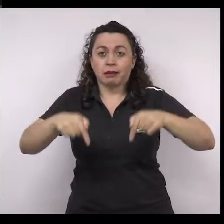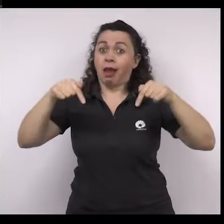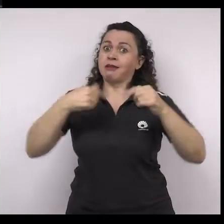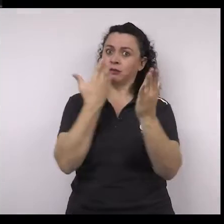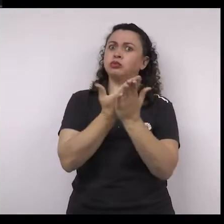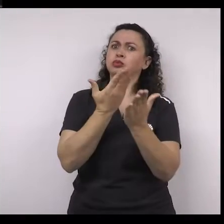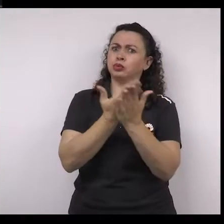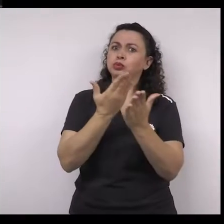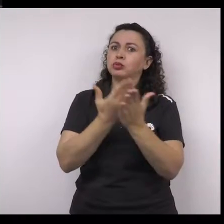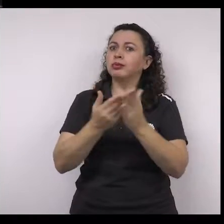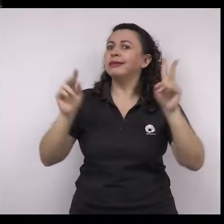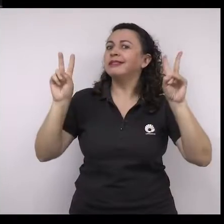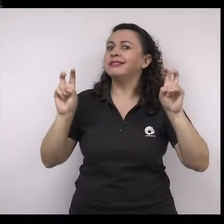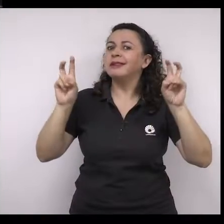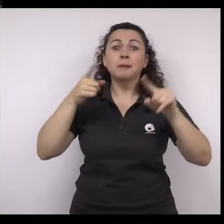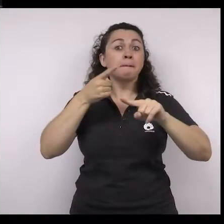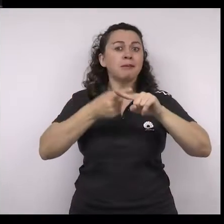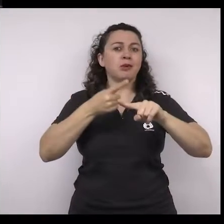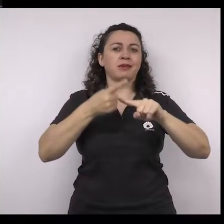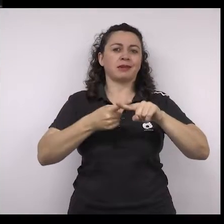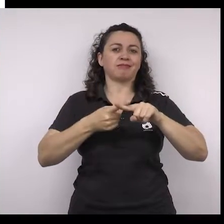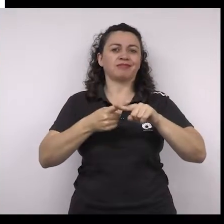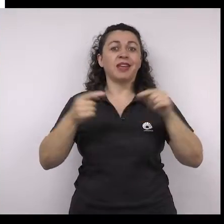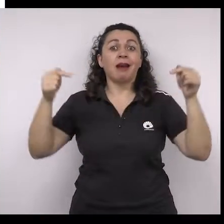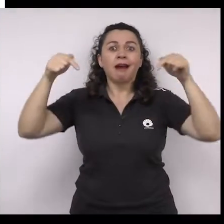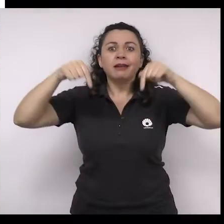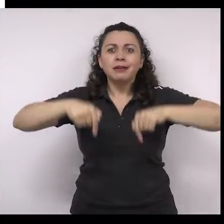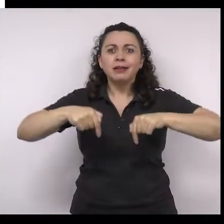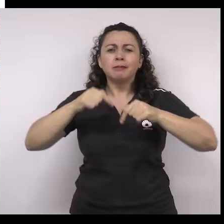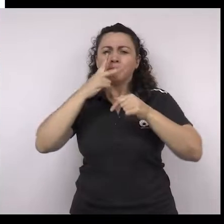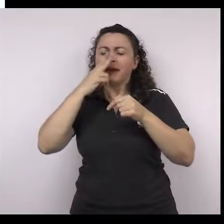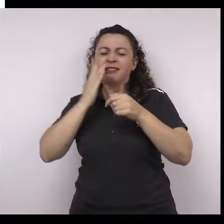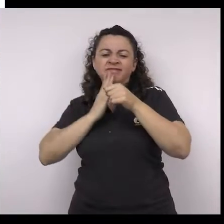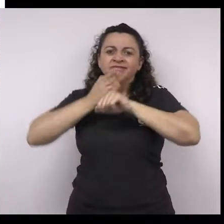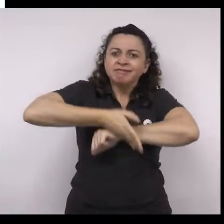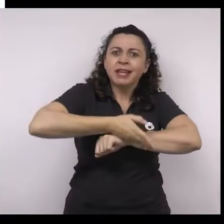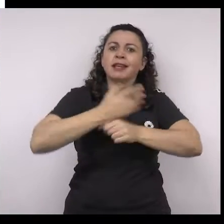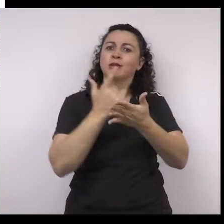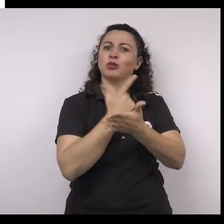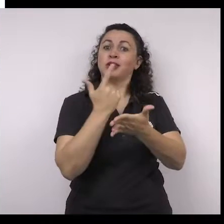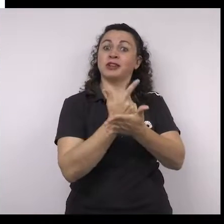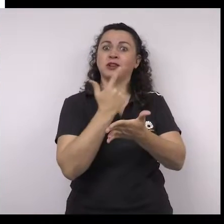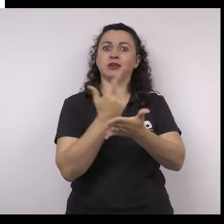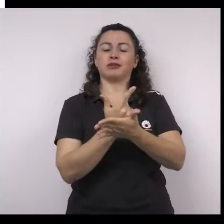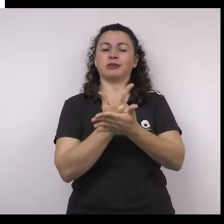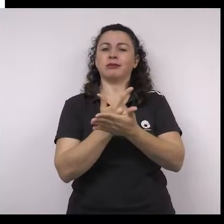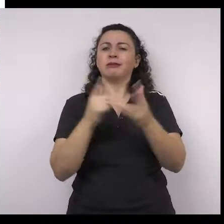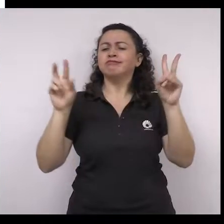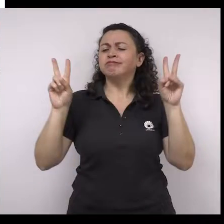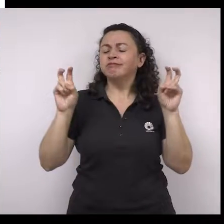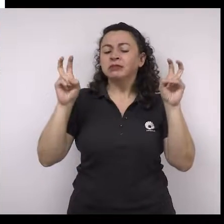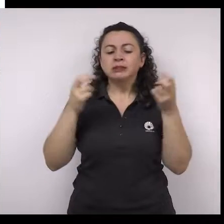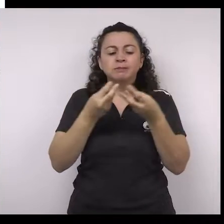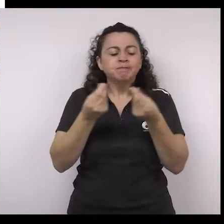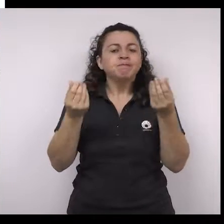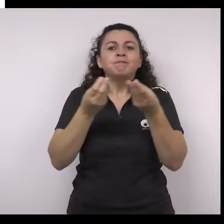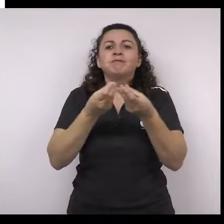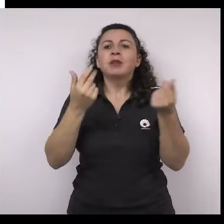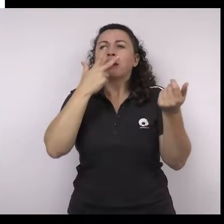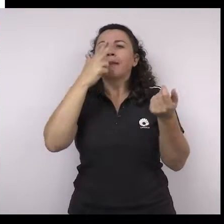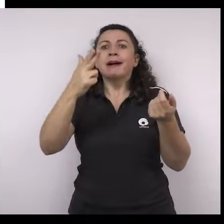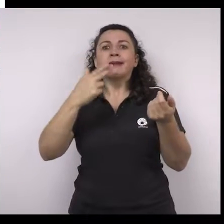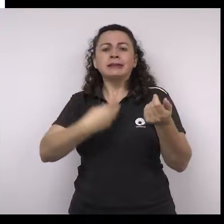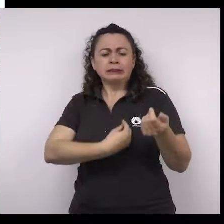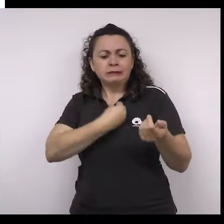estuda os porquês. Aqui a gente vai dentro da obra, a gente vive a obra. Eu acho que é uma questão mais disso, de você estar lá